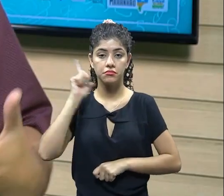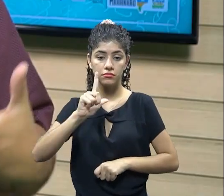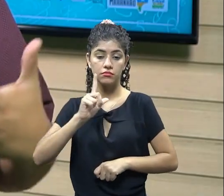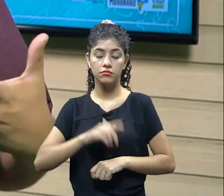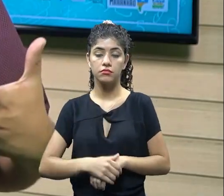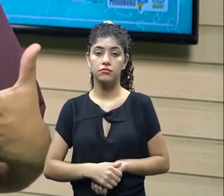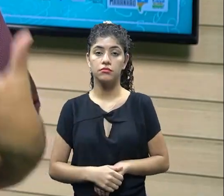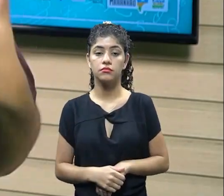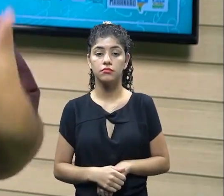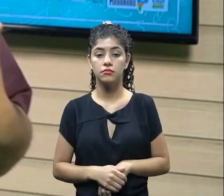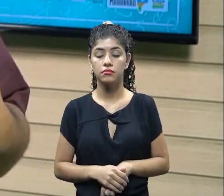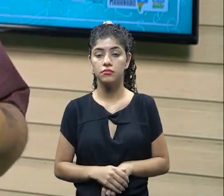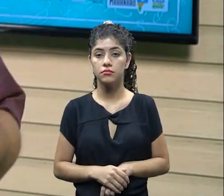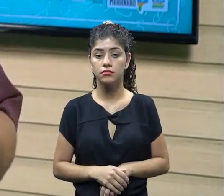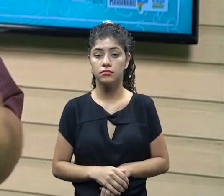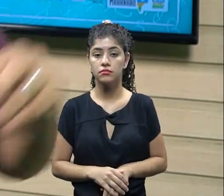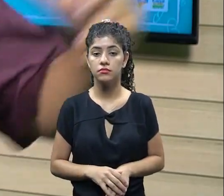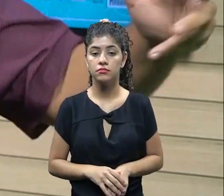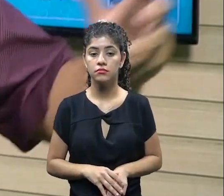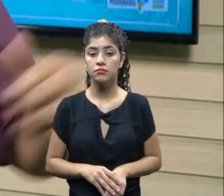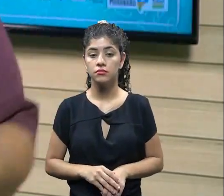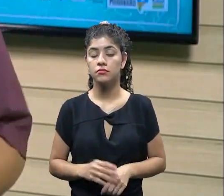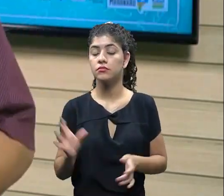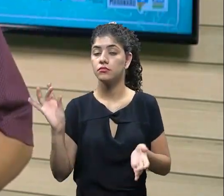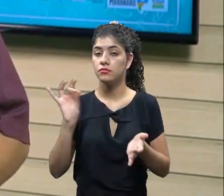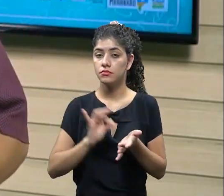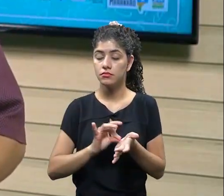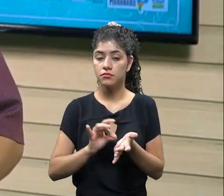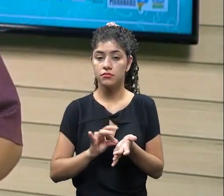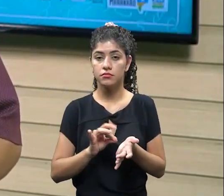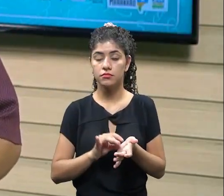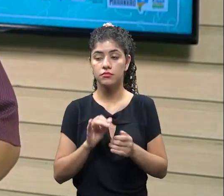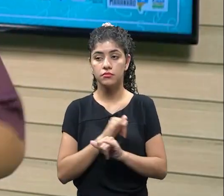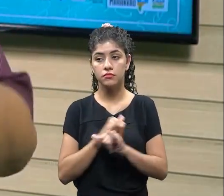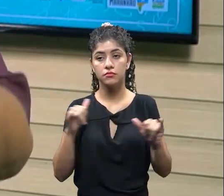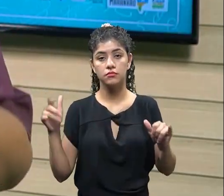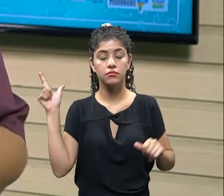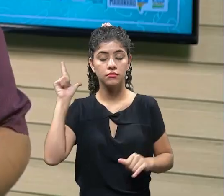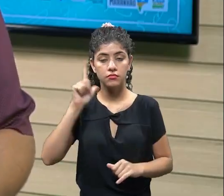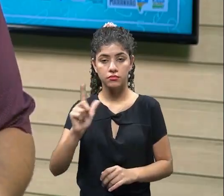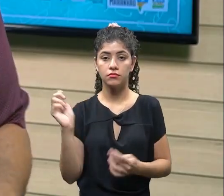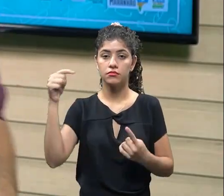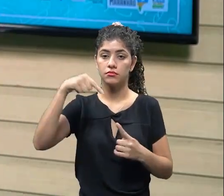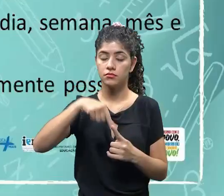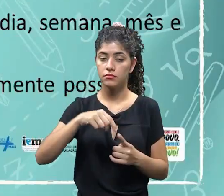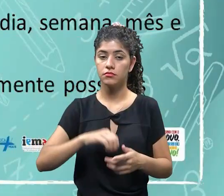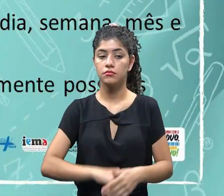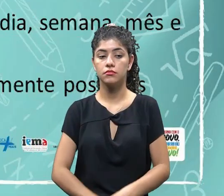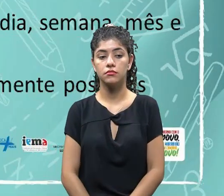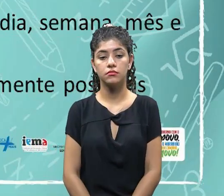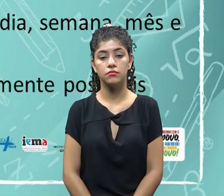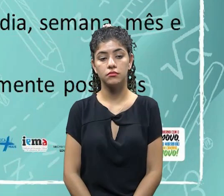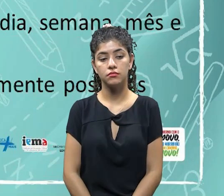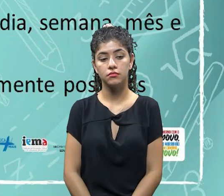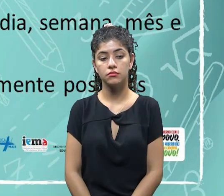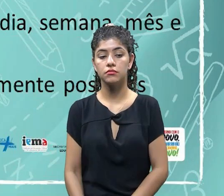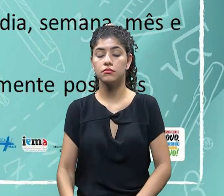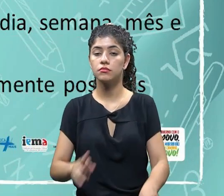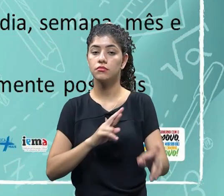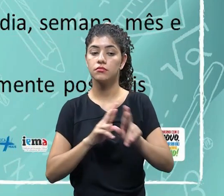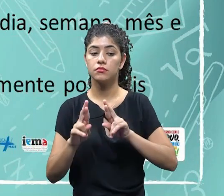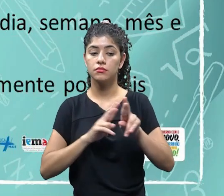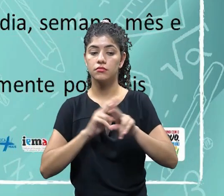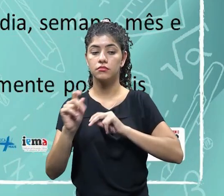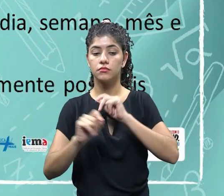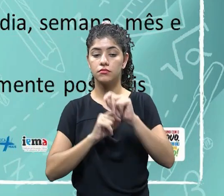conseguir atingir para realmente dizer que eu consegui alcançar o objetivo ou não. Ter relacionado a